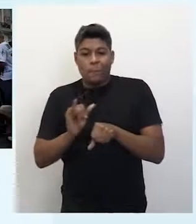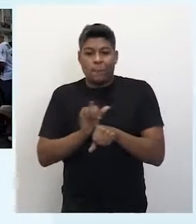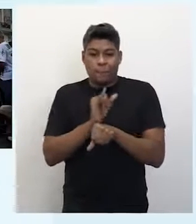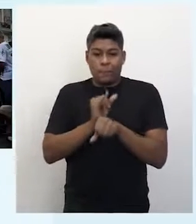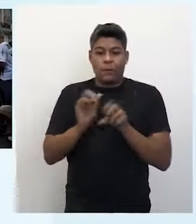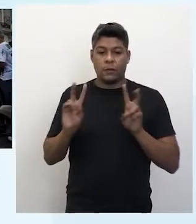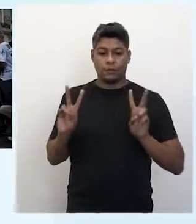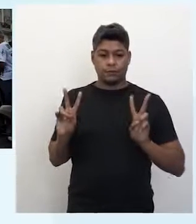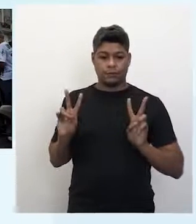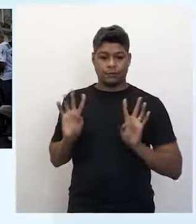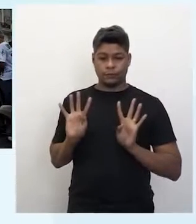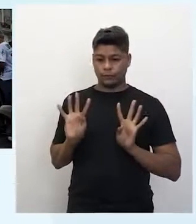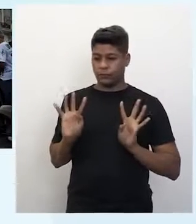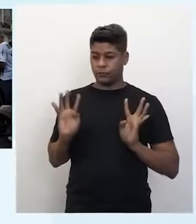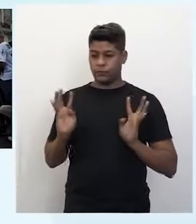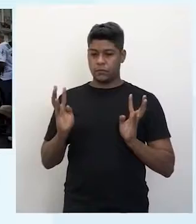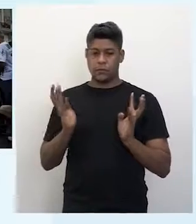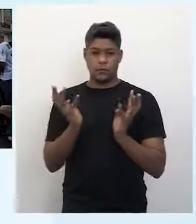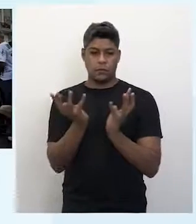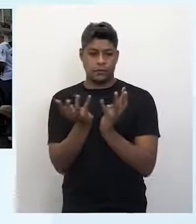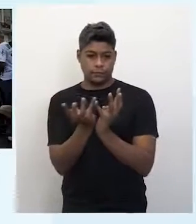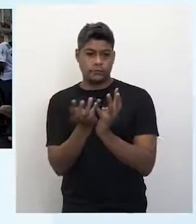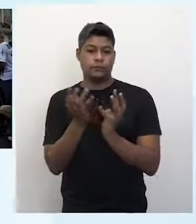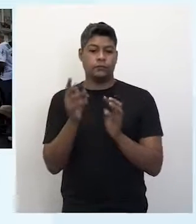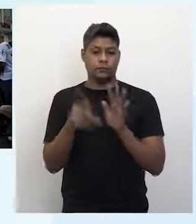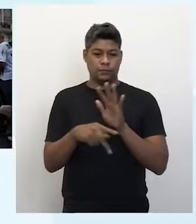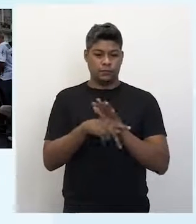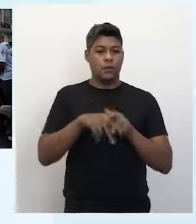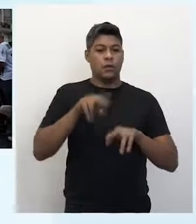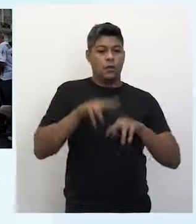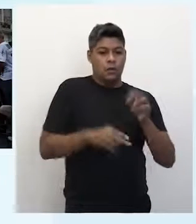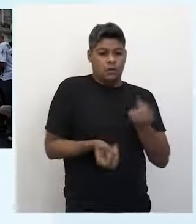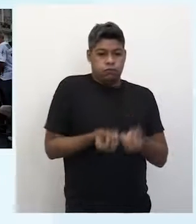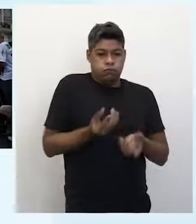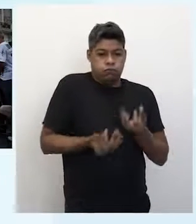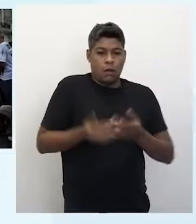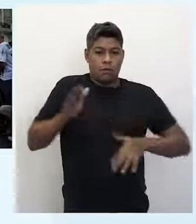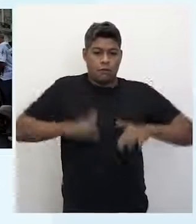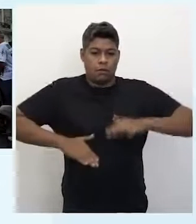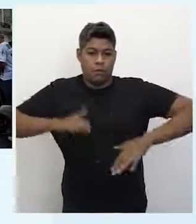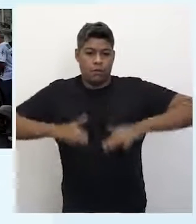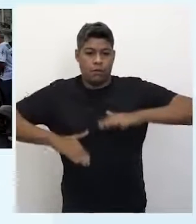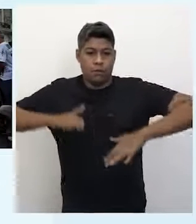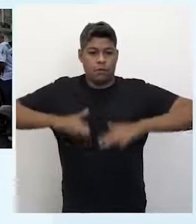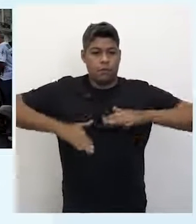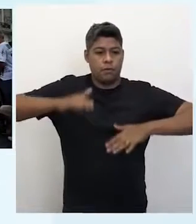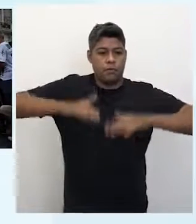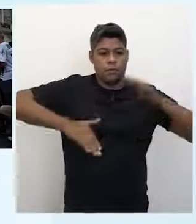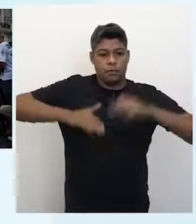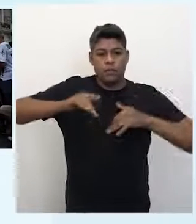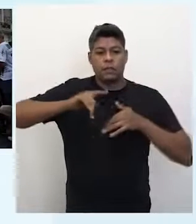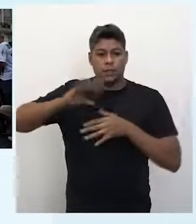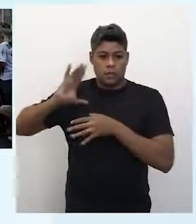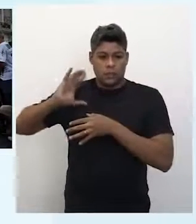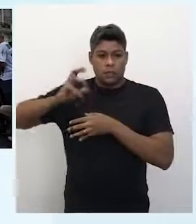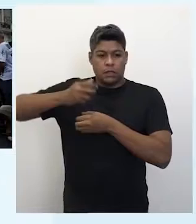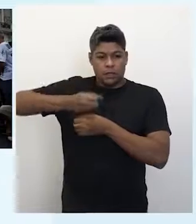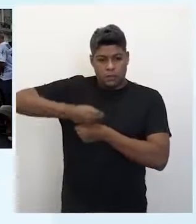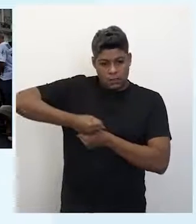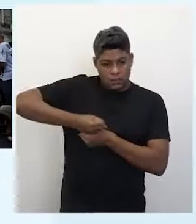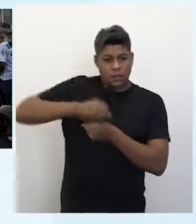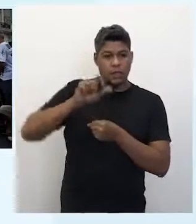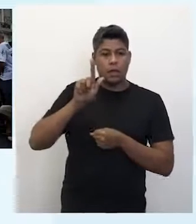e acontece em praças públicas, às vezes em torno de uma fogueira com o toque de tambores. Cidades que mantêm a tradição. Aí,